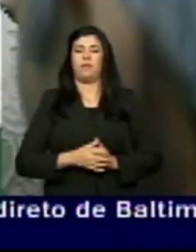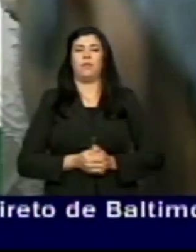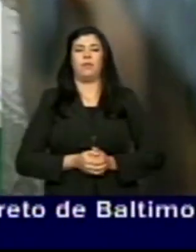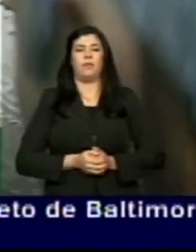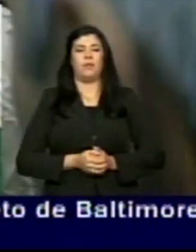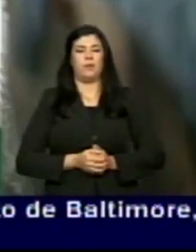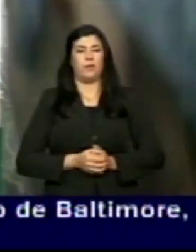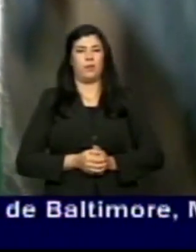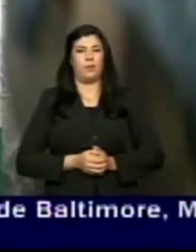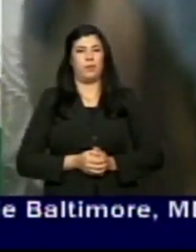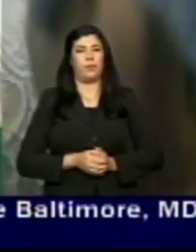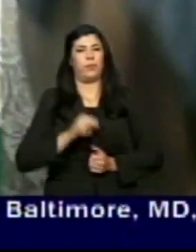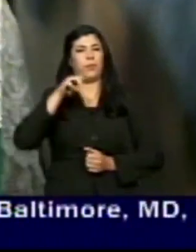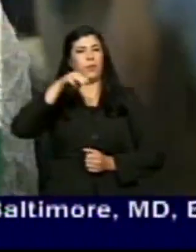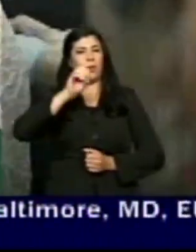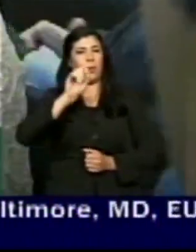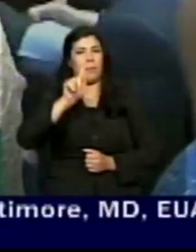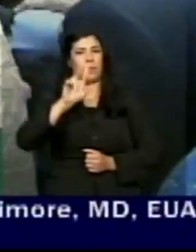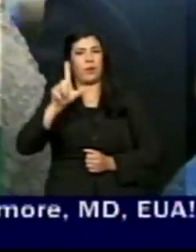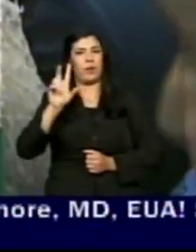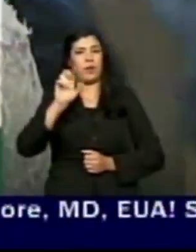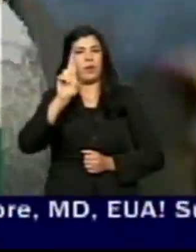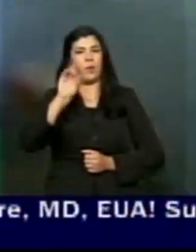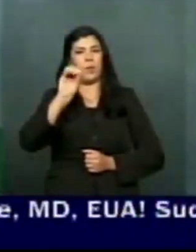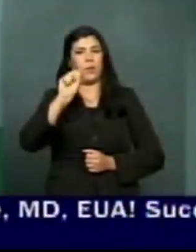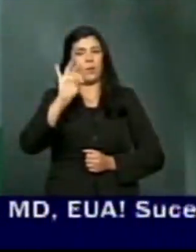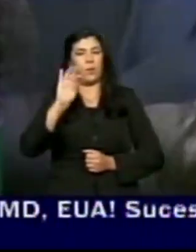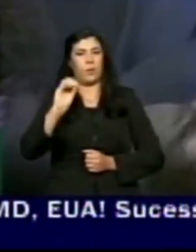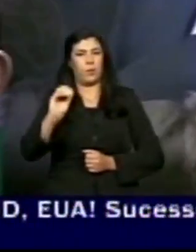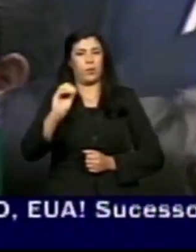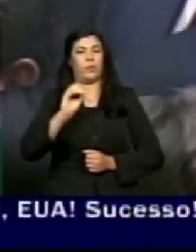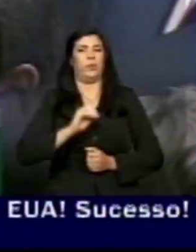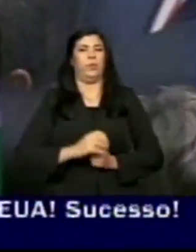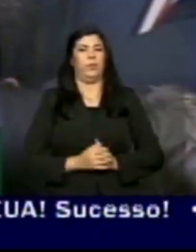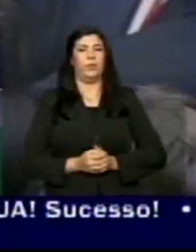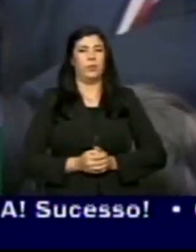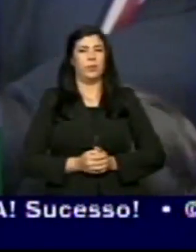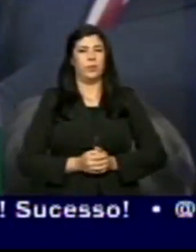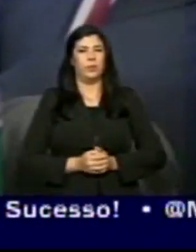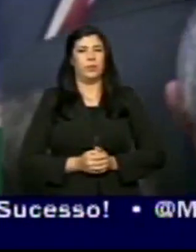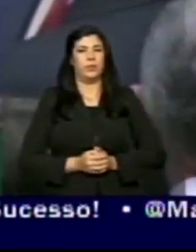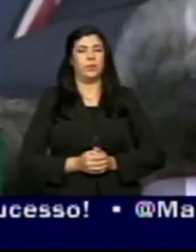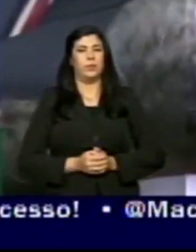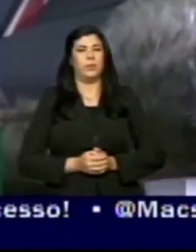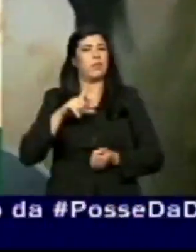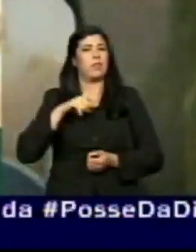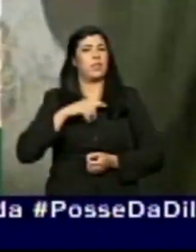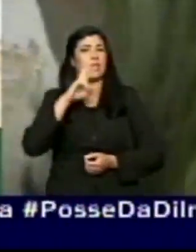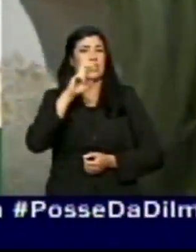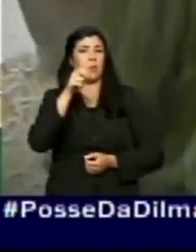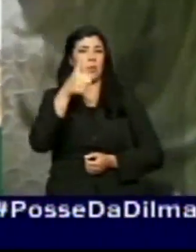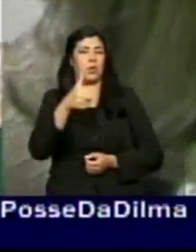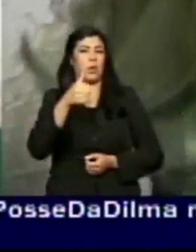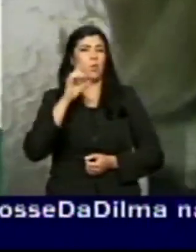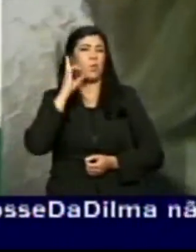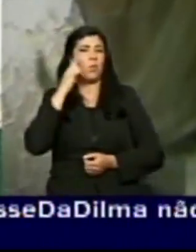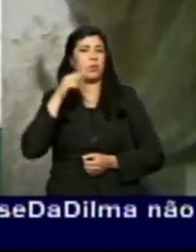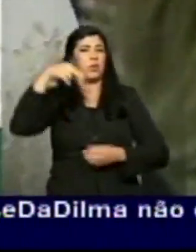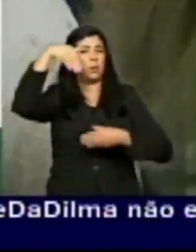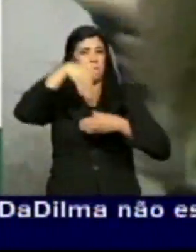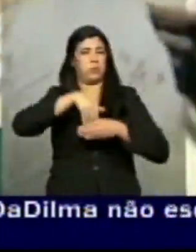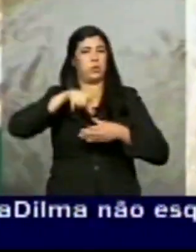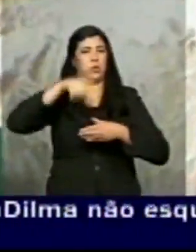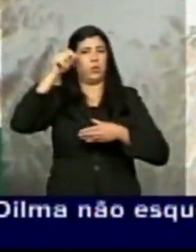disse que vai adotar medidas econômicas com ajustes fiscais e contenção dos gastos públicos para o Brasil continuar